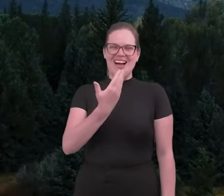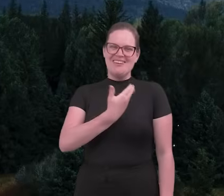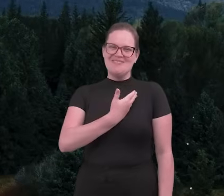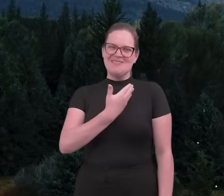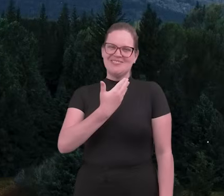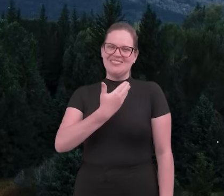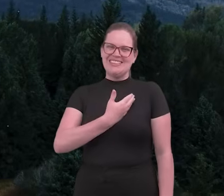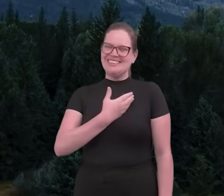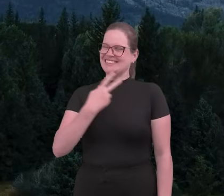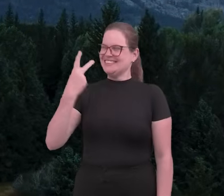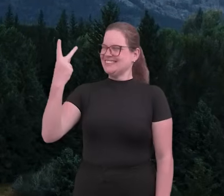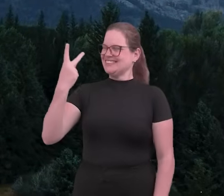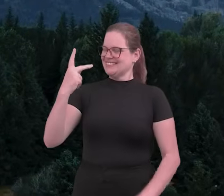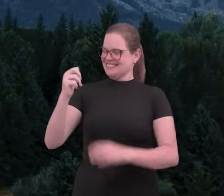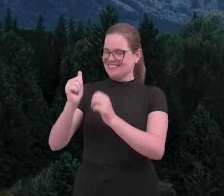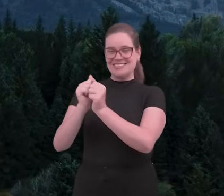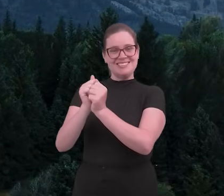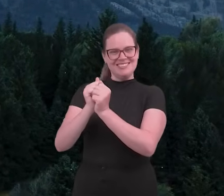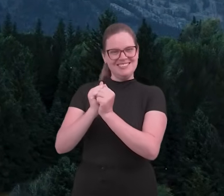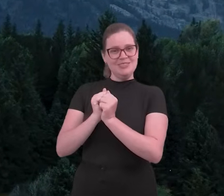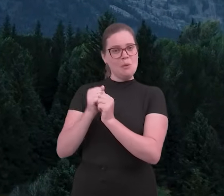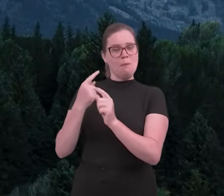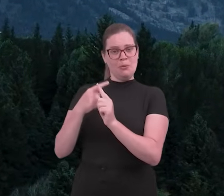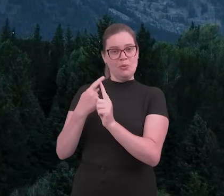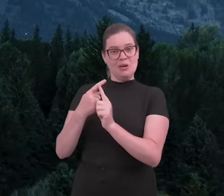Companheiro é aquele que